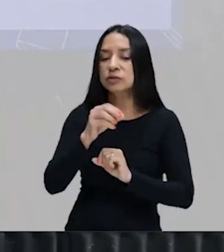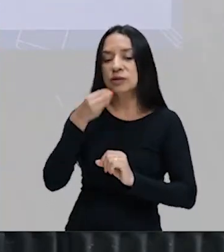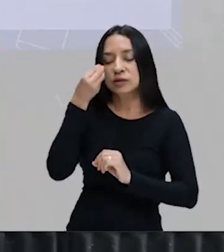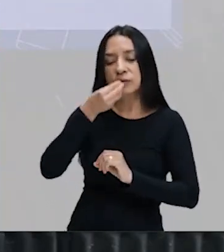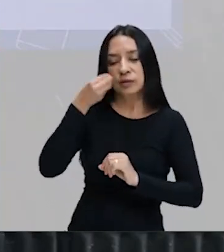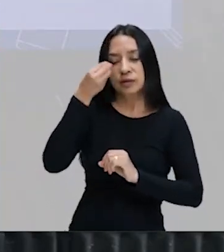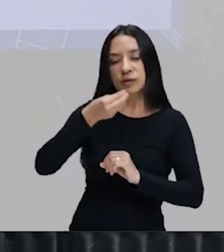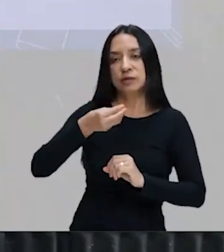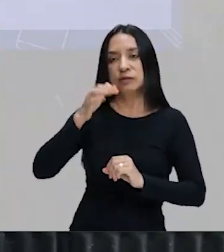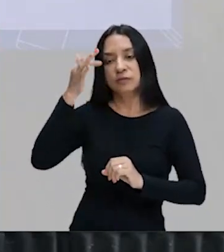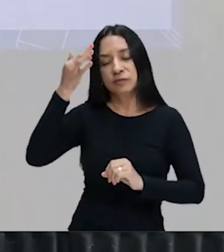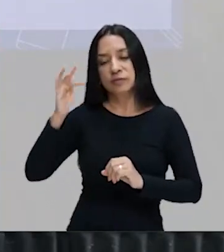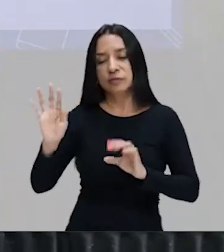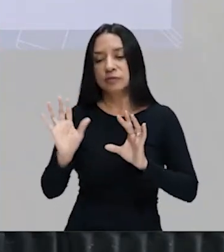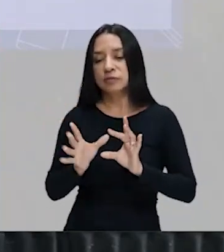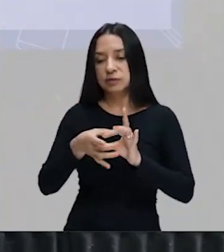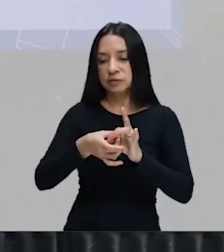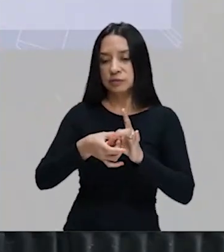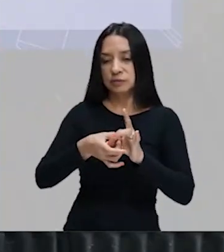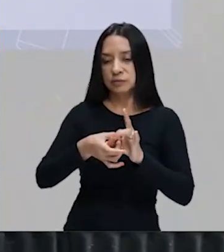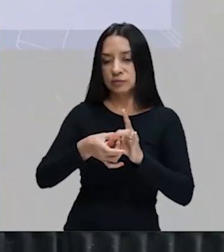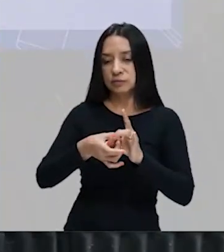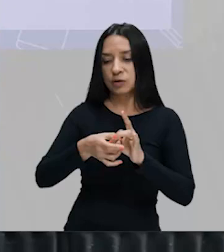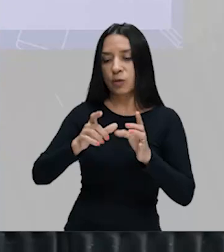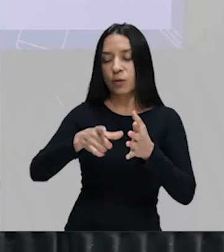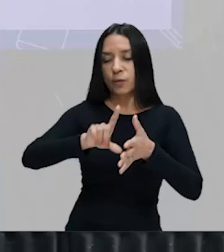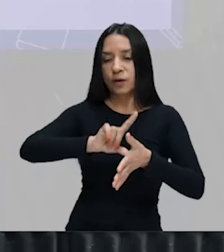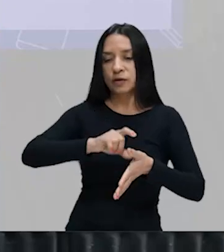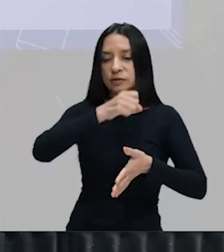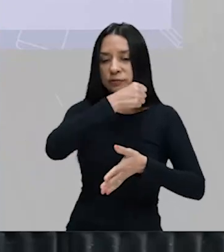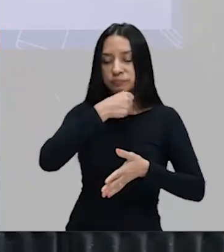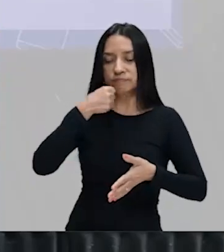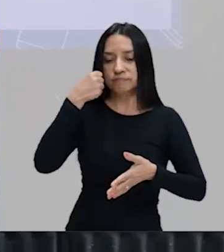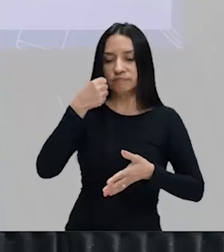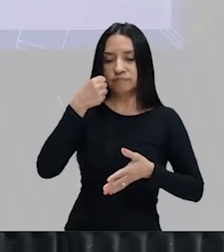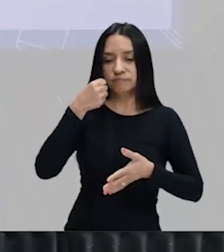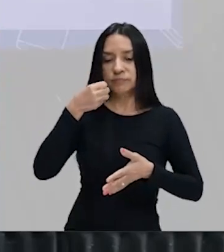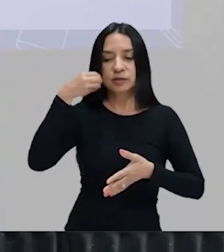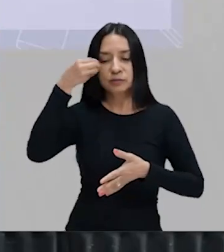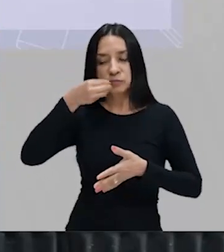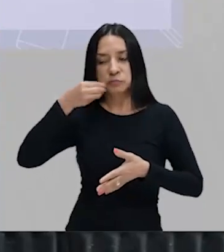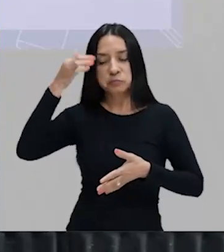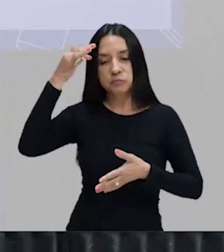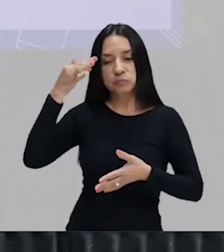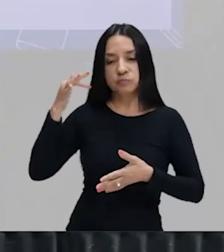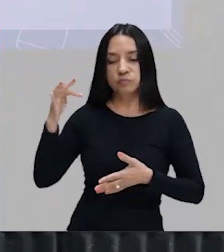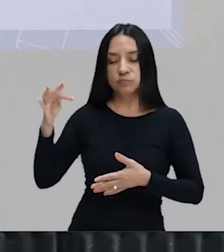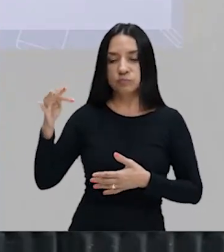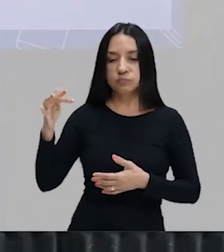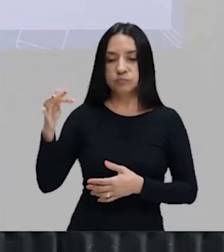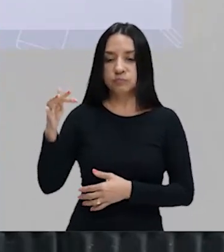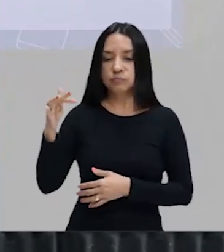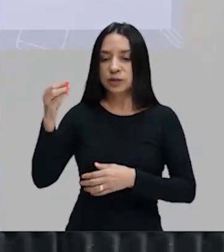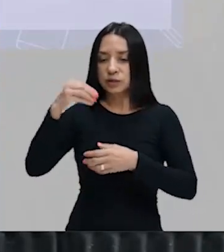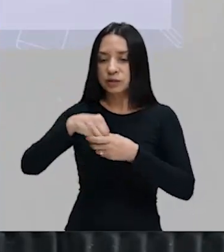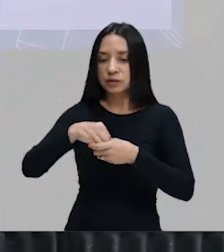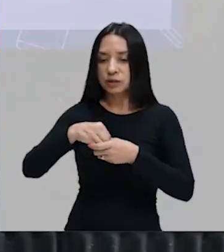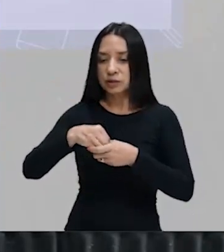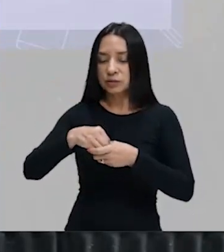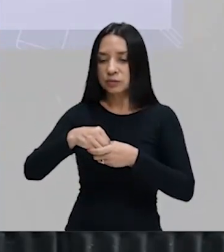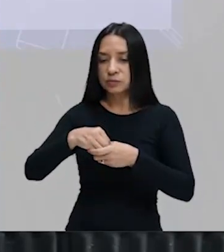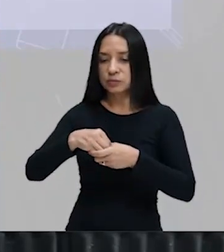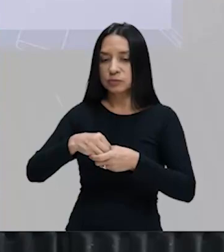experiência filosófica associada aos pré-socráticos. Okay? A experiência filosófica, dentro de uma